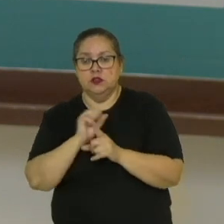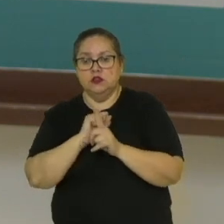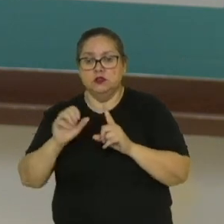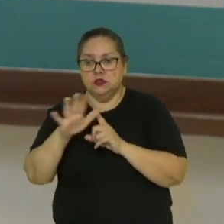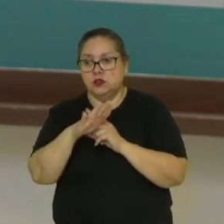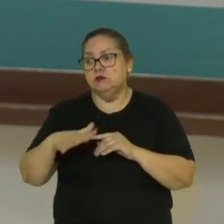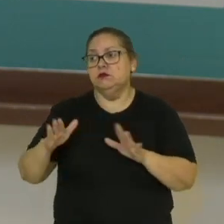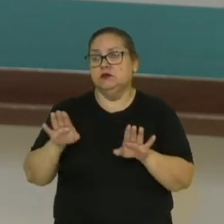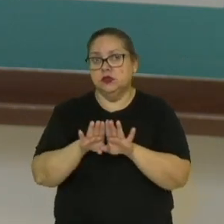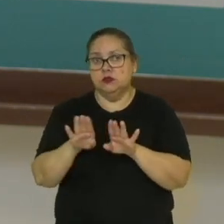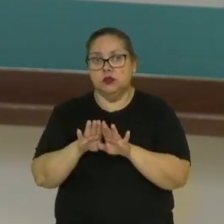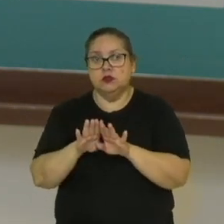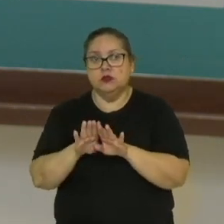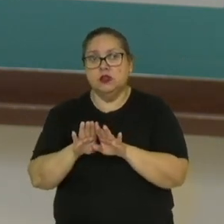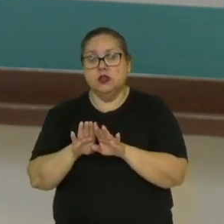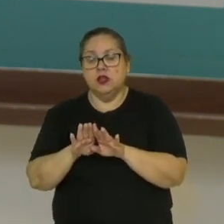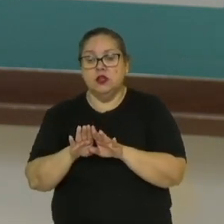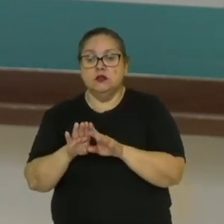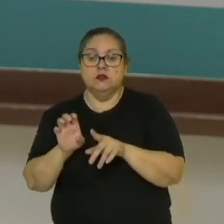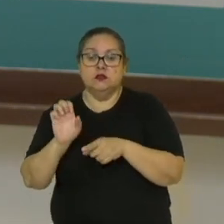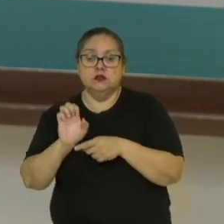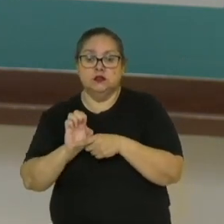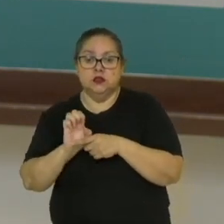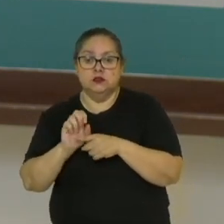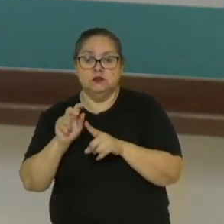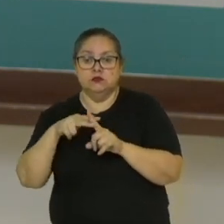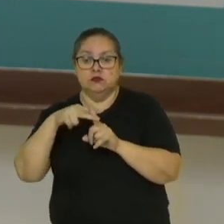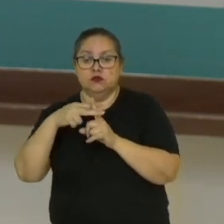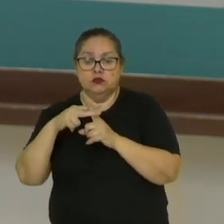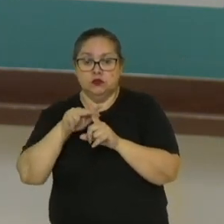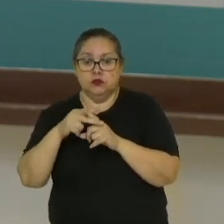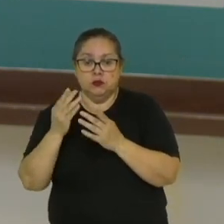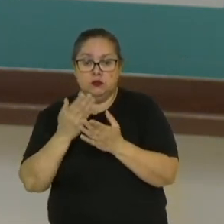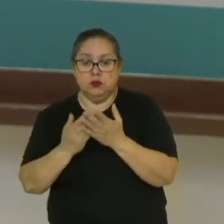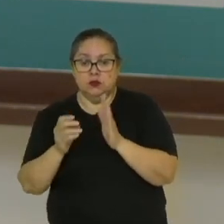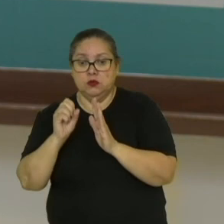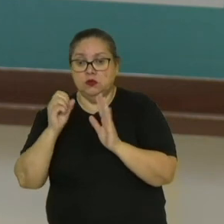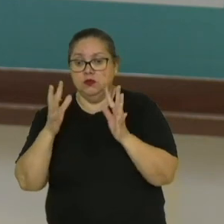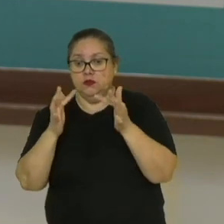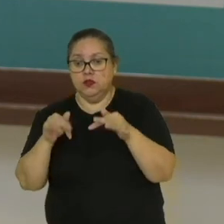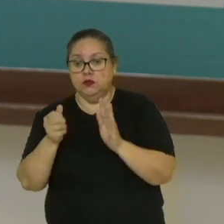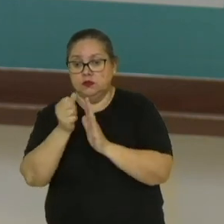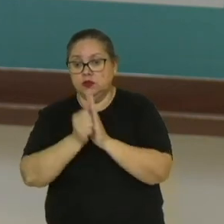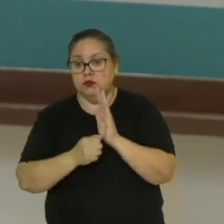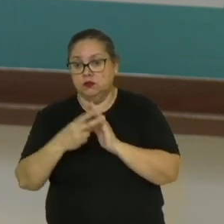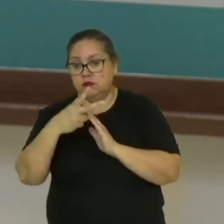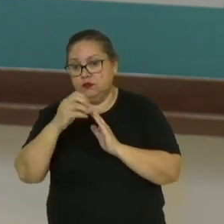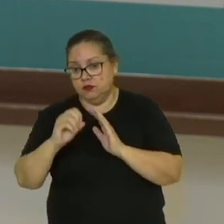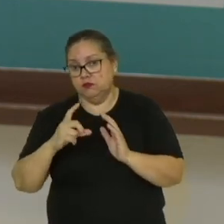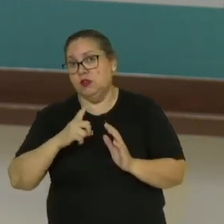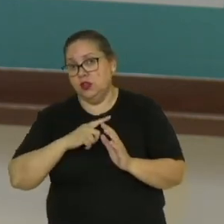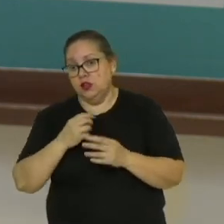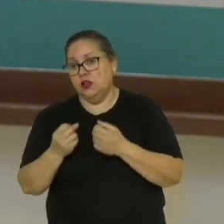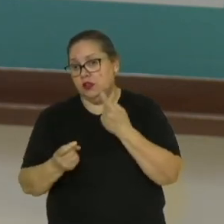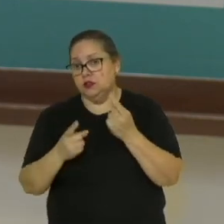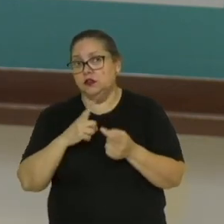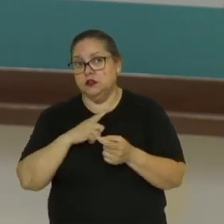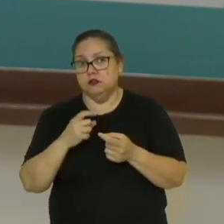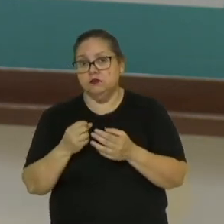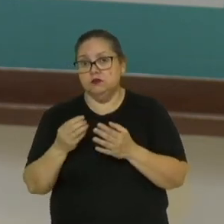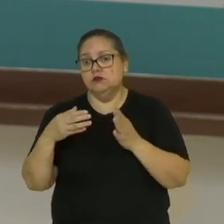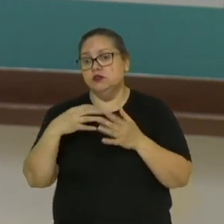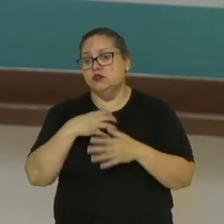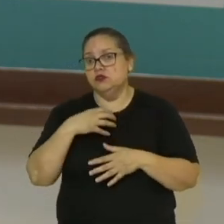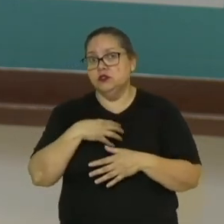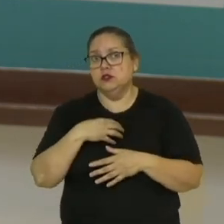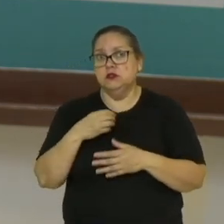aí. O Estado socialista perdeu muita força no final do século XX, mas também são estados que ainda existem, né? São formas que